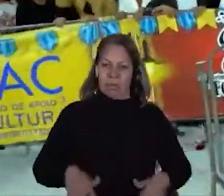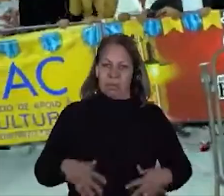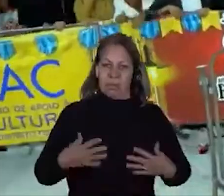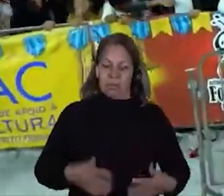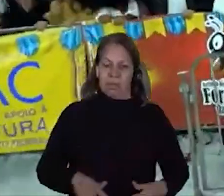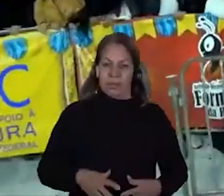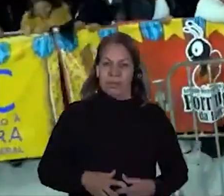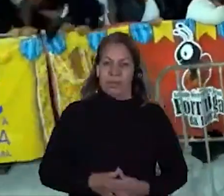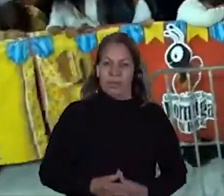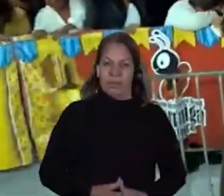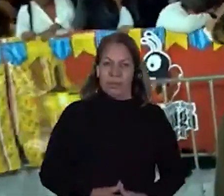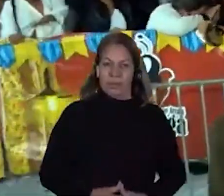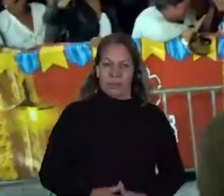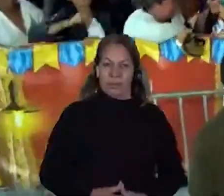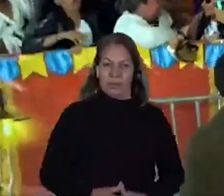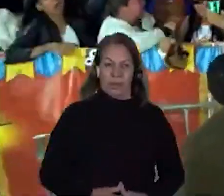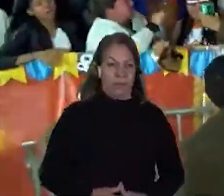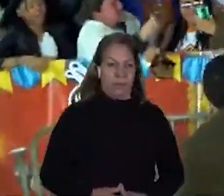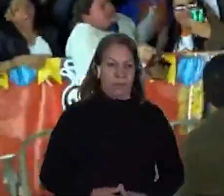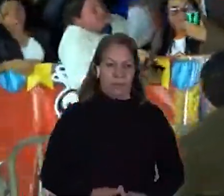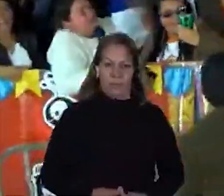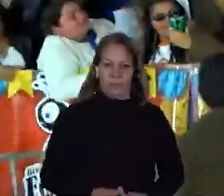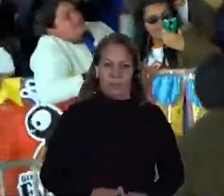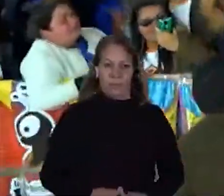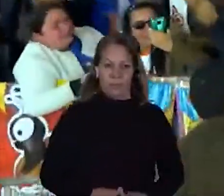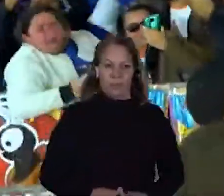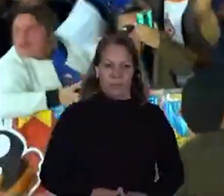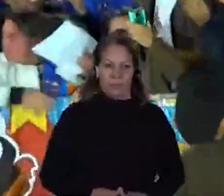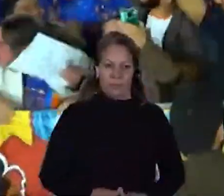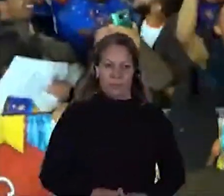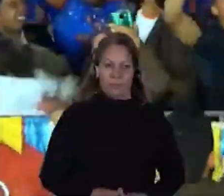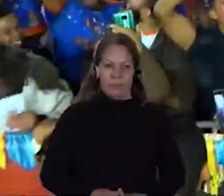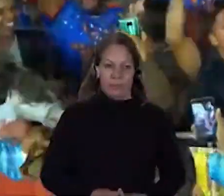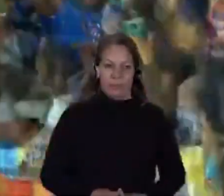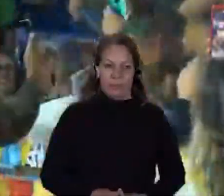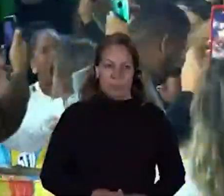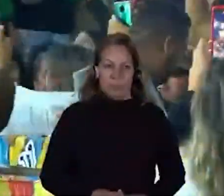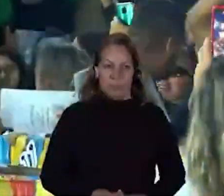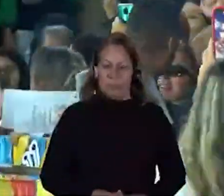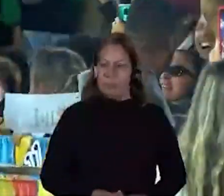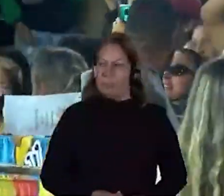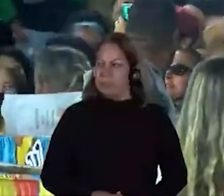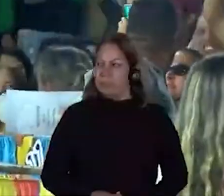Vem com a gente! Vem com a Turina, Eita Bagaceira!